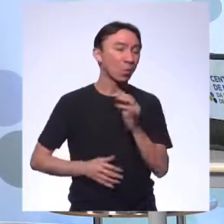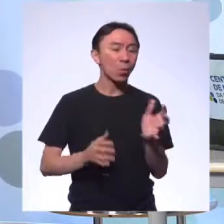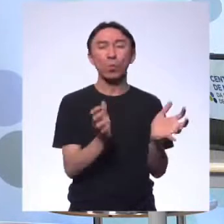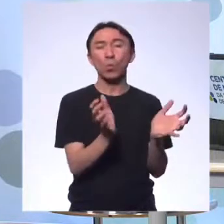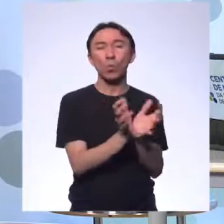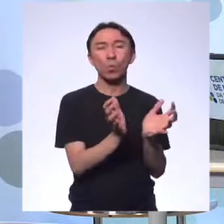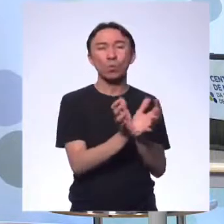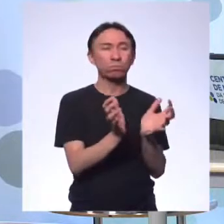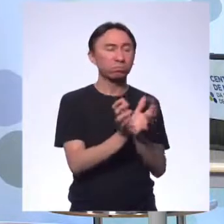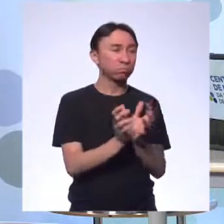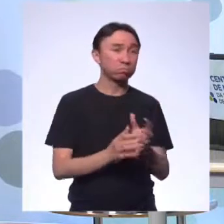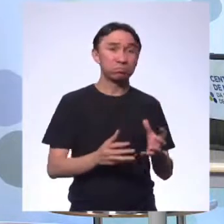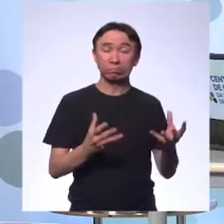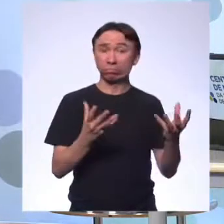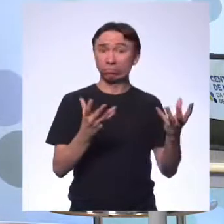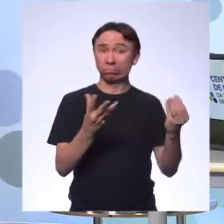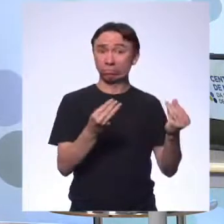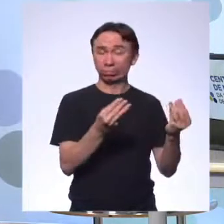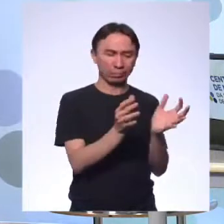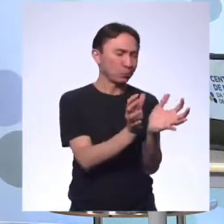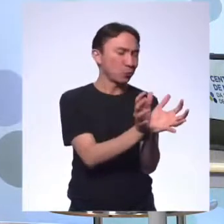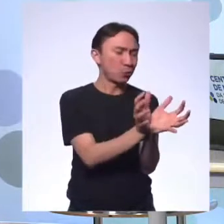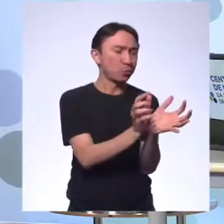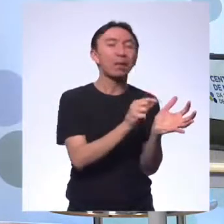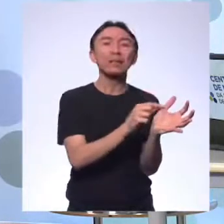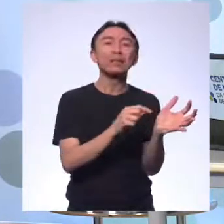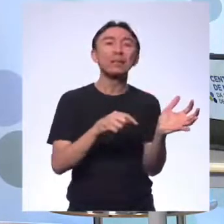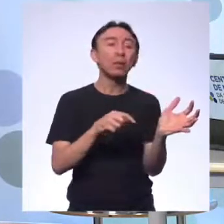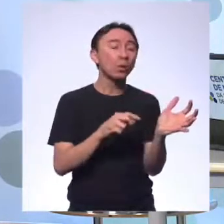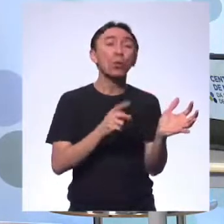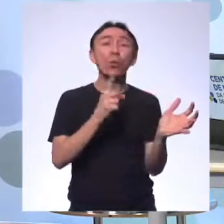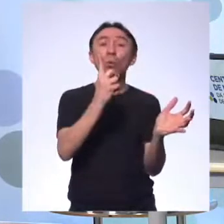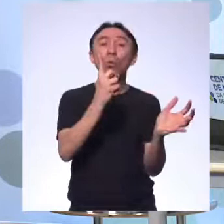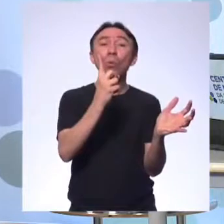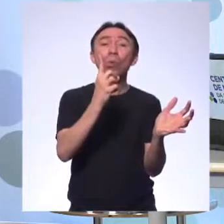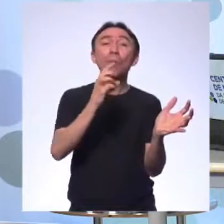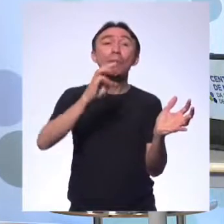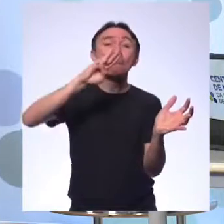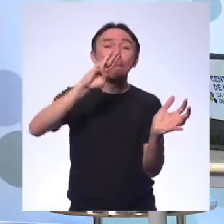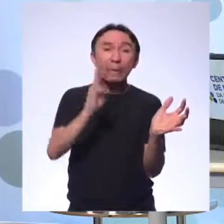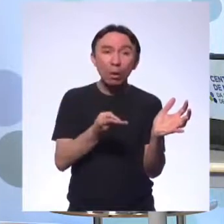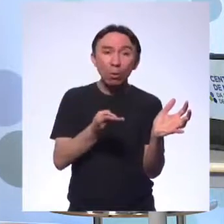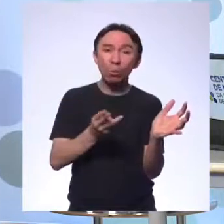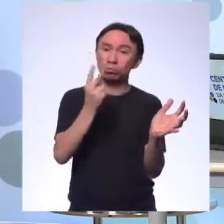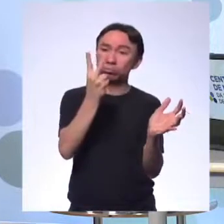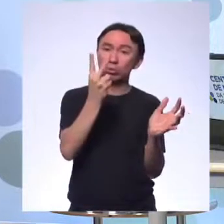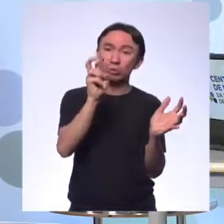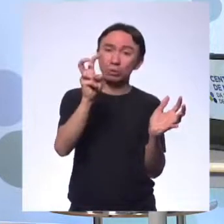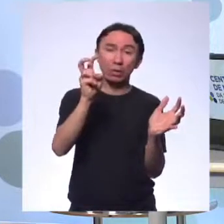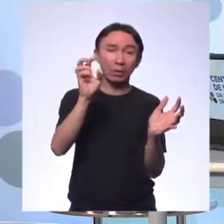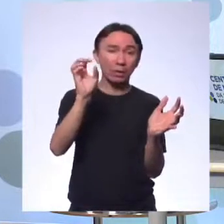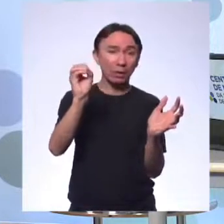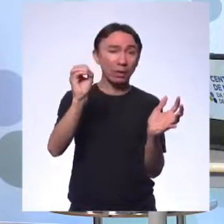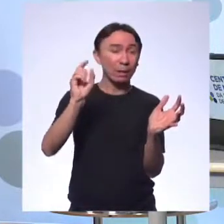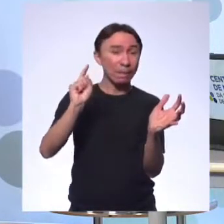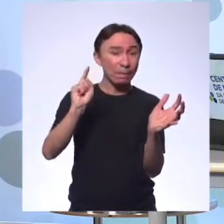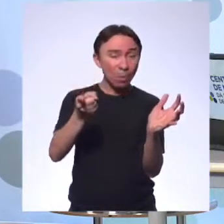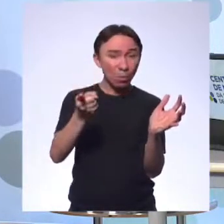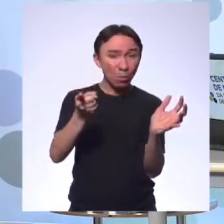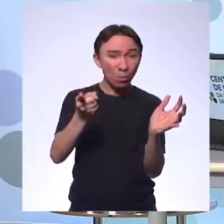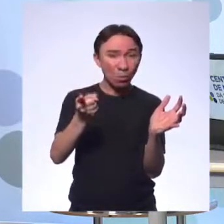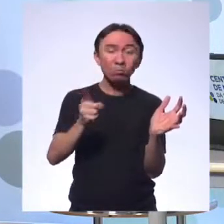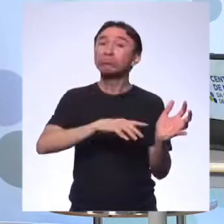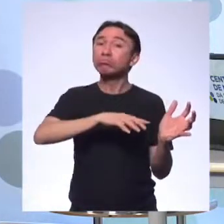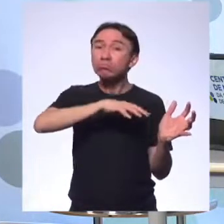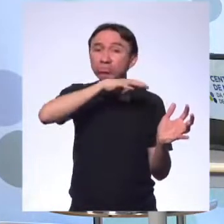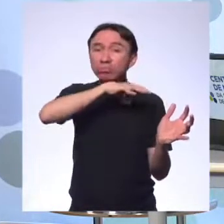ó, 1.250.000 animais invertebrados. Gente, é muito animal invertebrado, né? E dentro desses